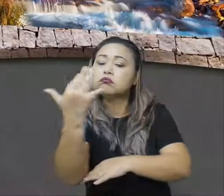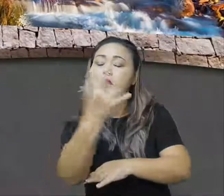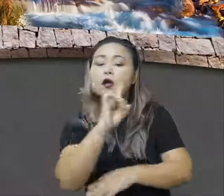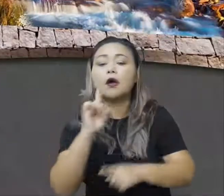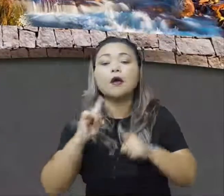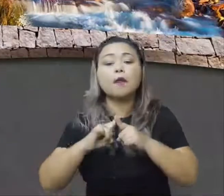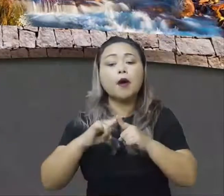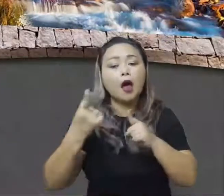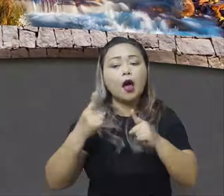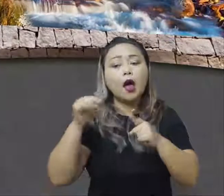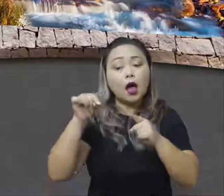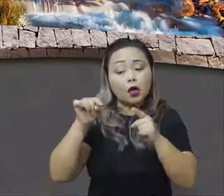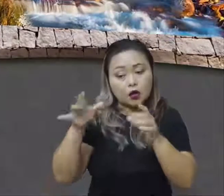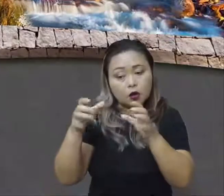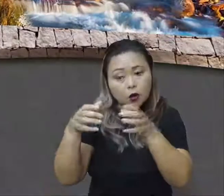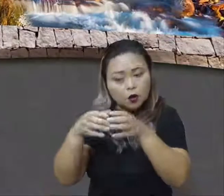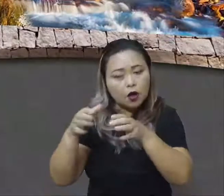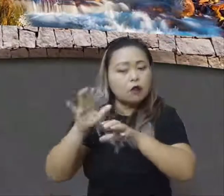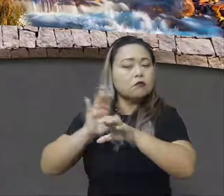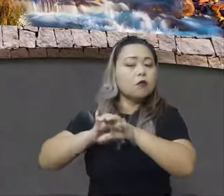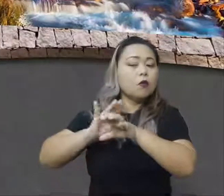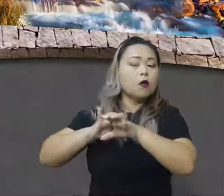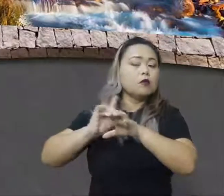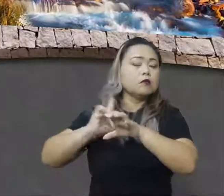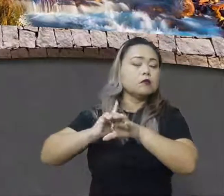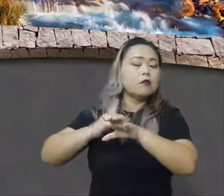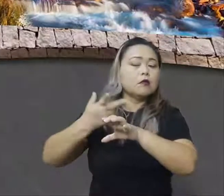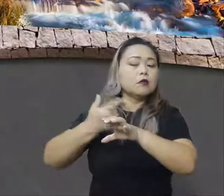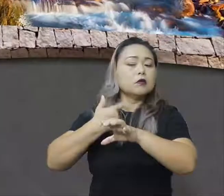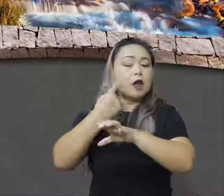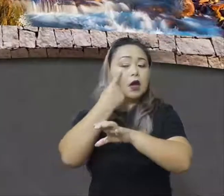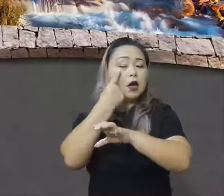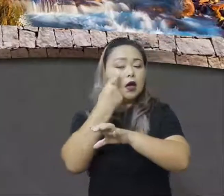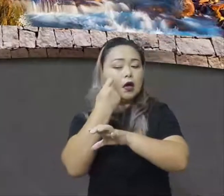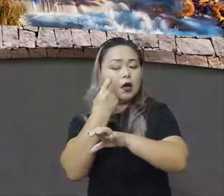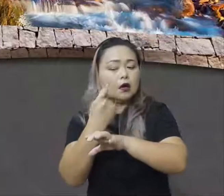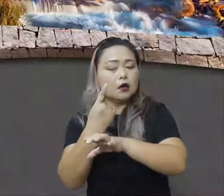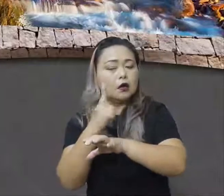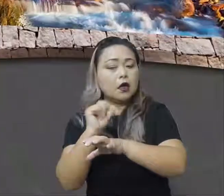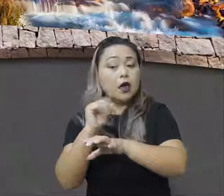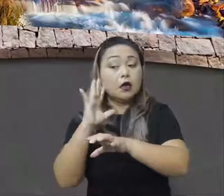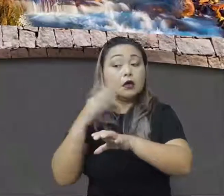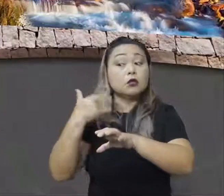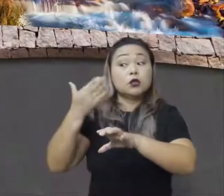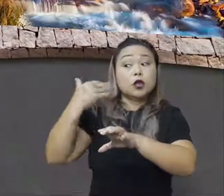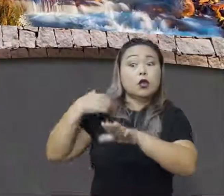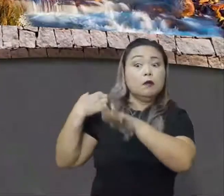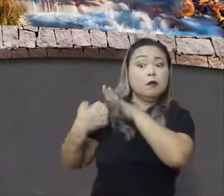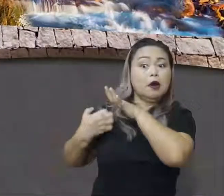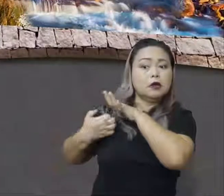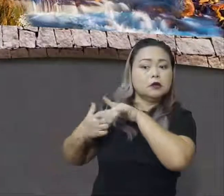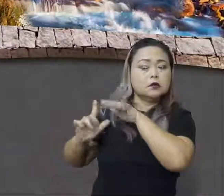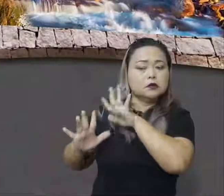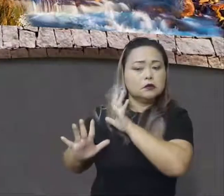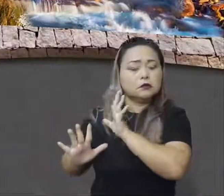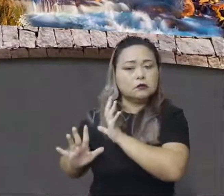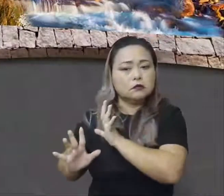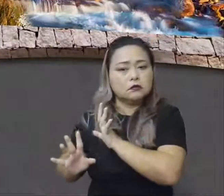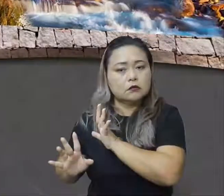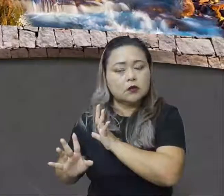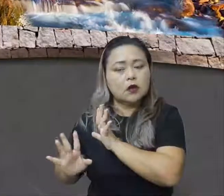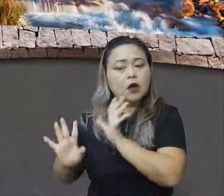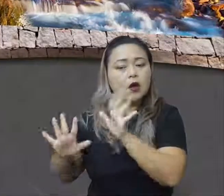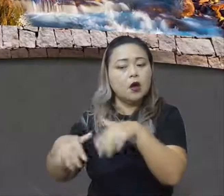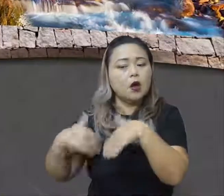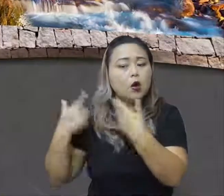Mas também observe se essa organização por trás dela não tem interesses de grandes empresas. Quando